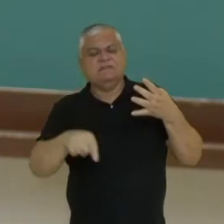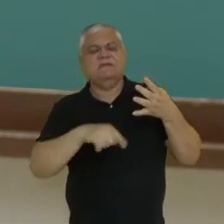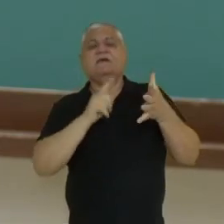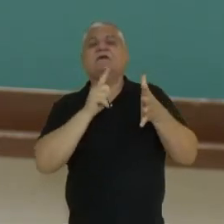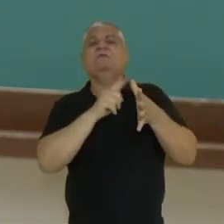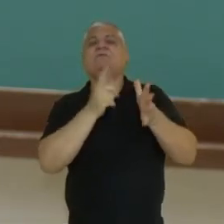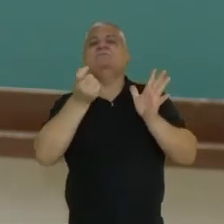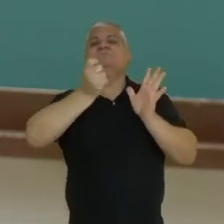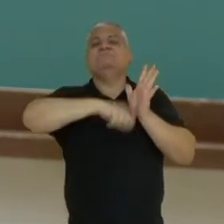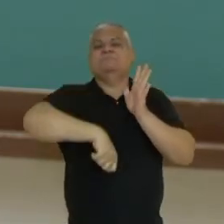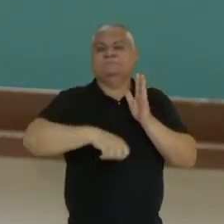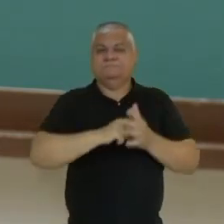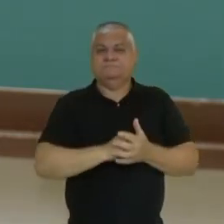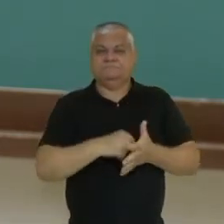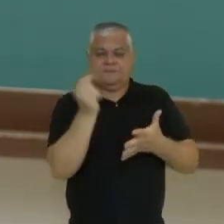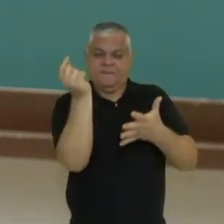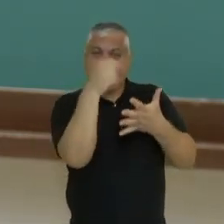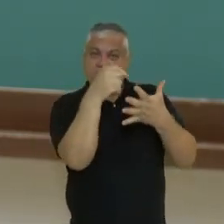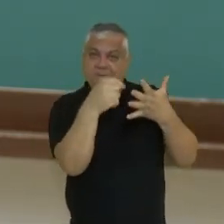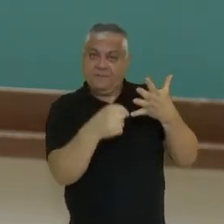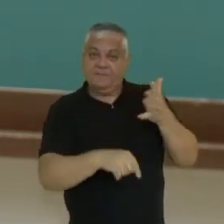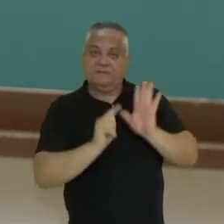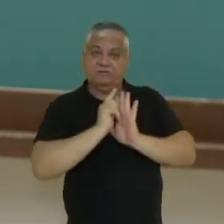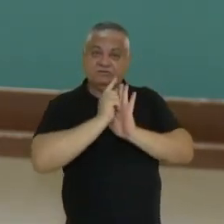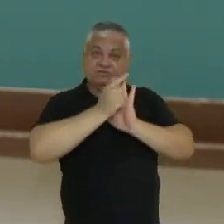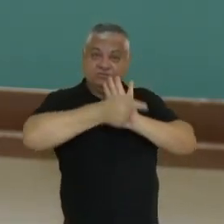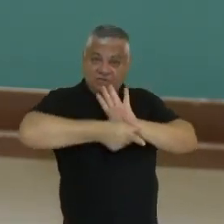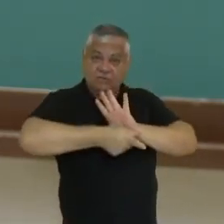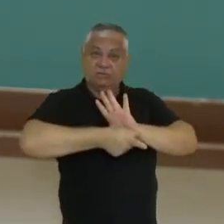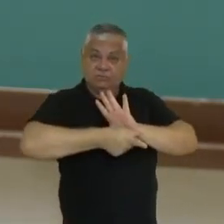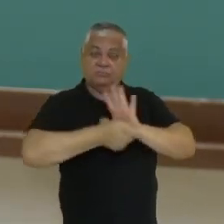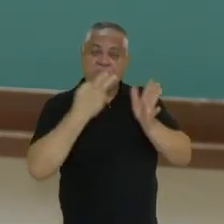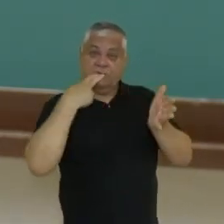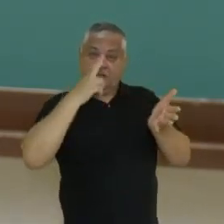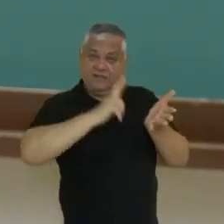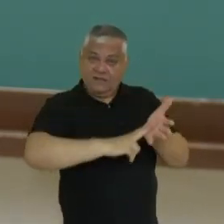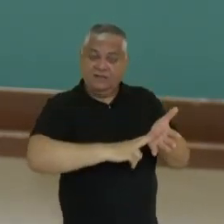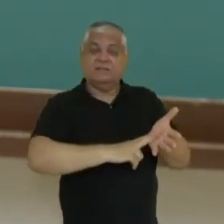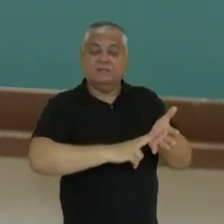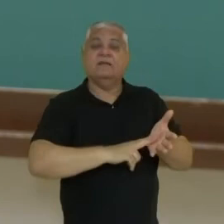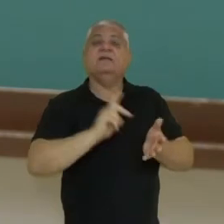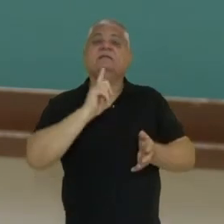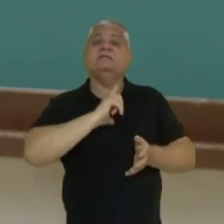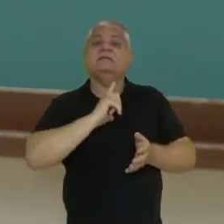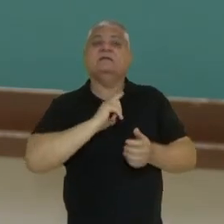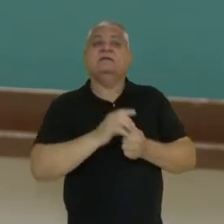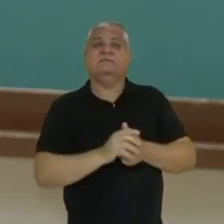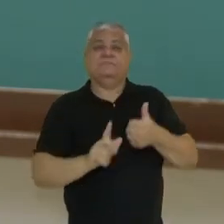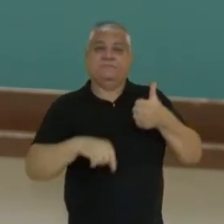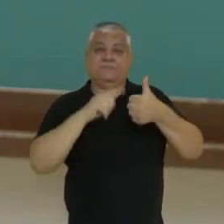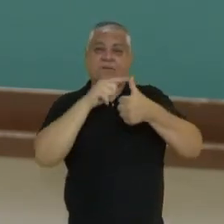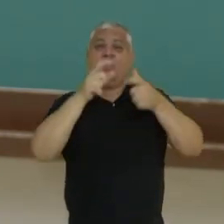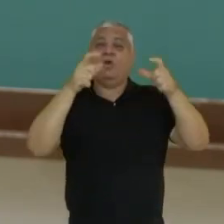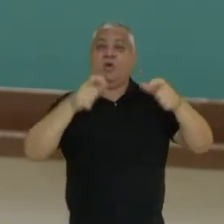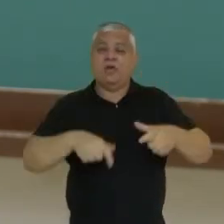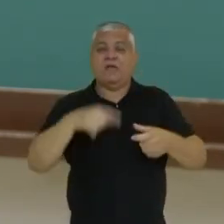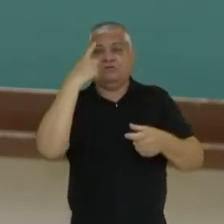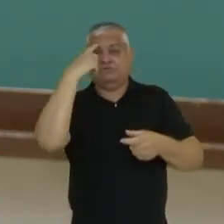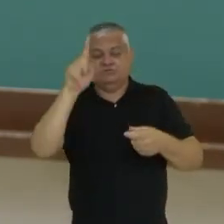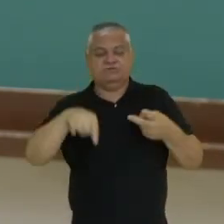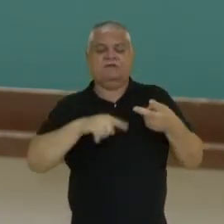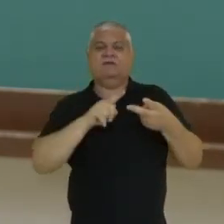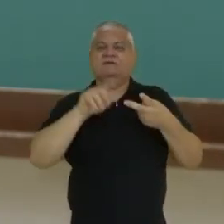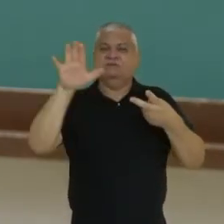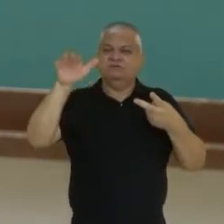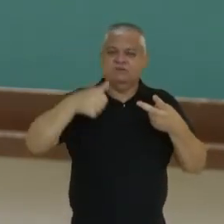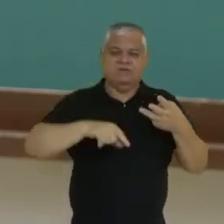assinatura. Enquanto gênero epistolar, uma carta então tem que ter local e data,